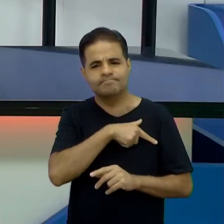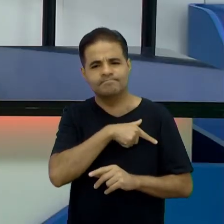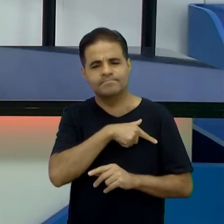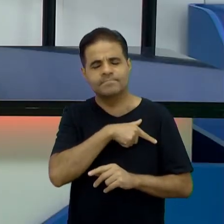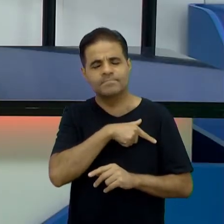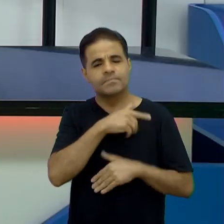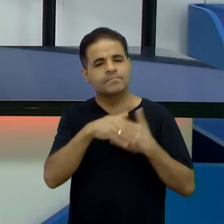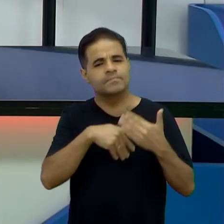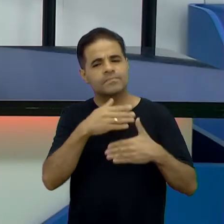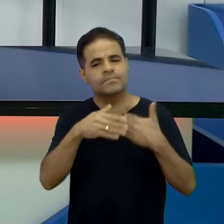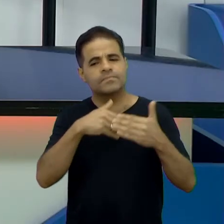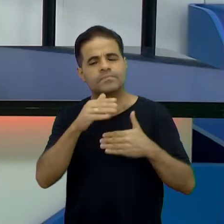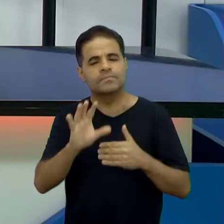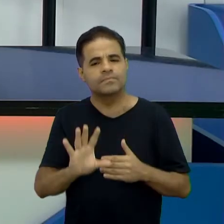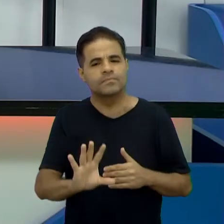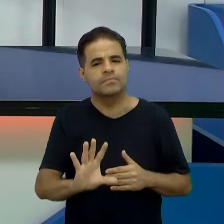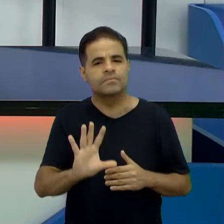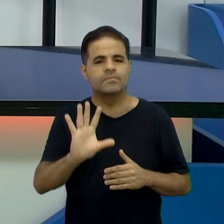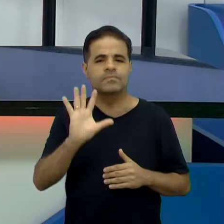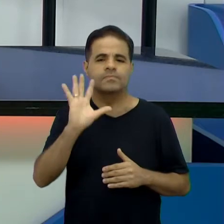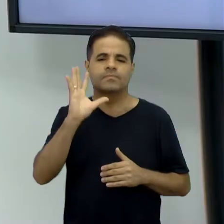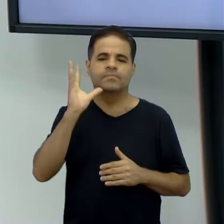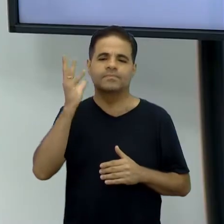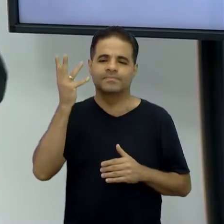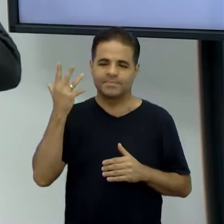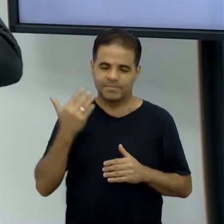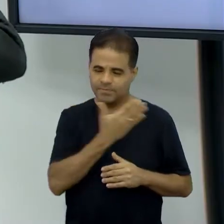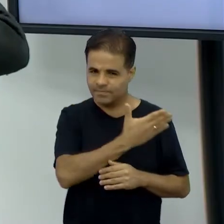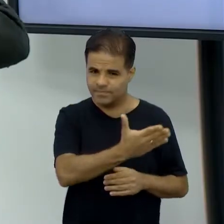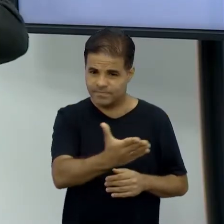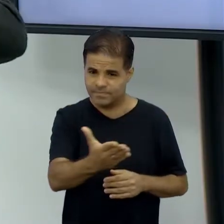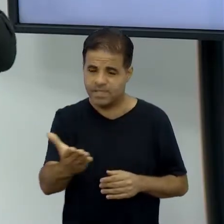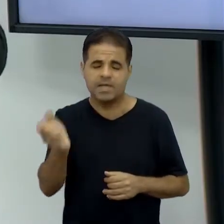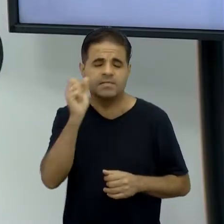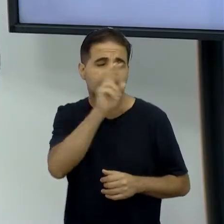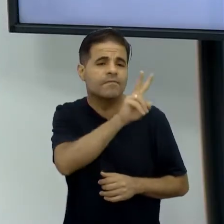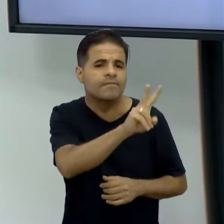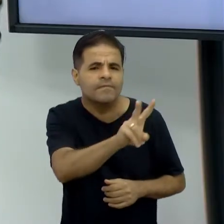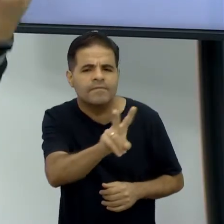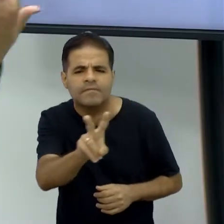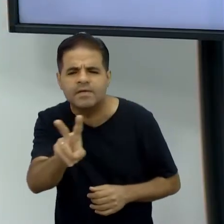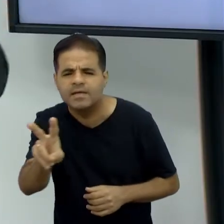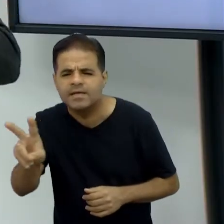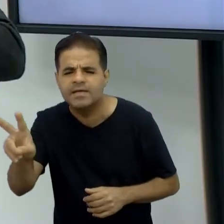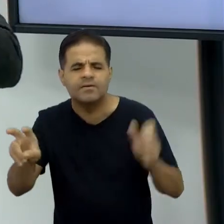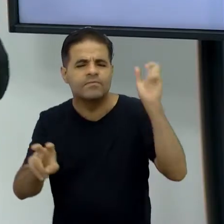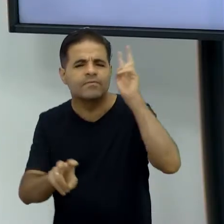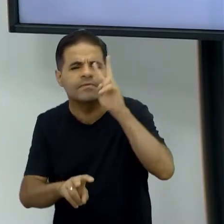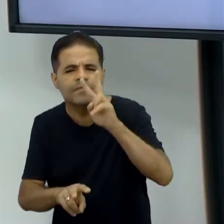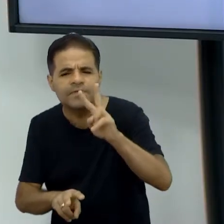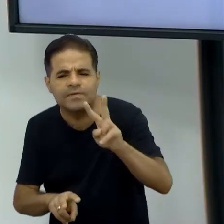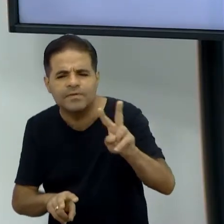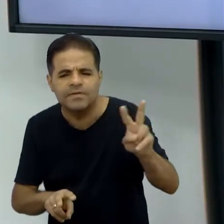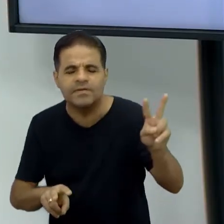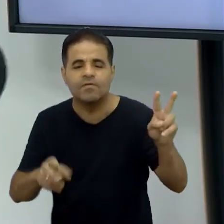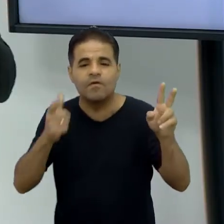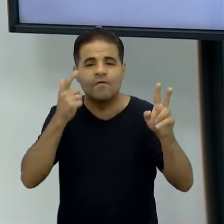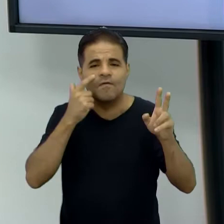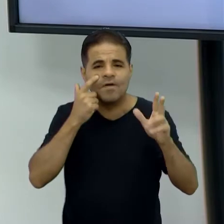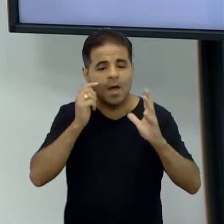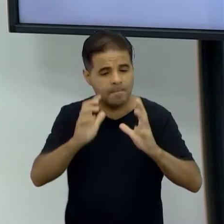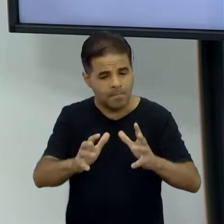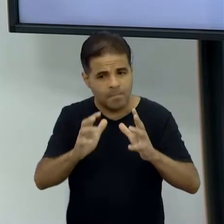estudantes, e foi exatamente o que aconteceu com vocês. Além do que, gente, vê-los ali, indo atrás da bola sem